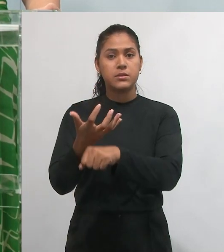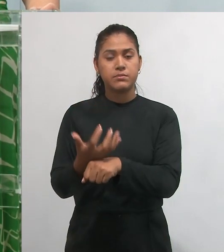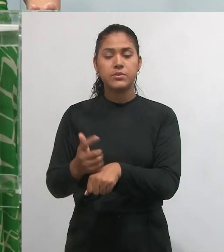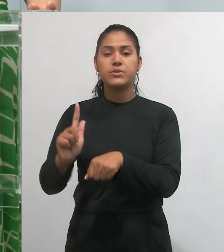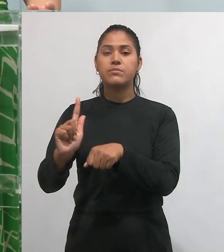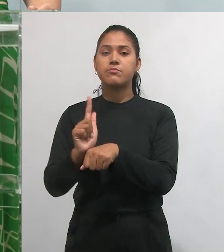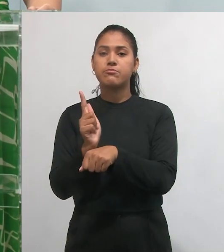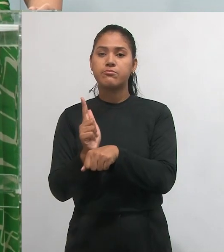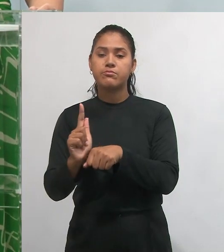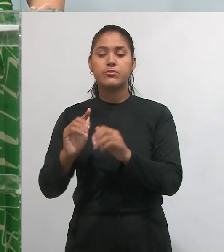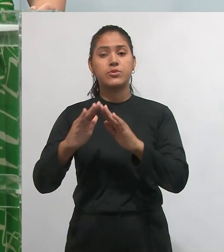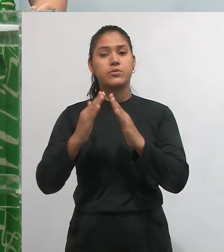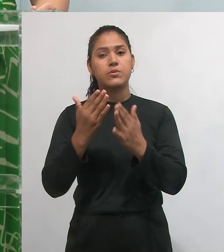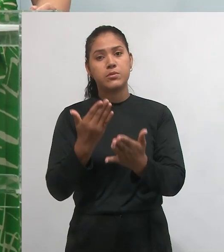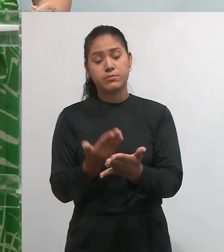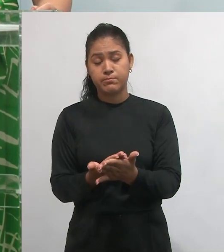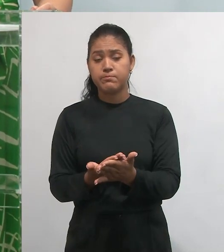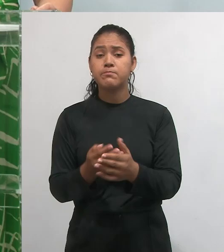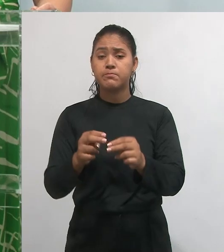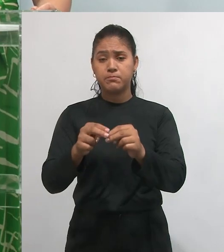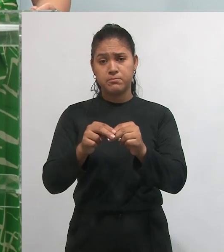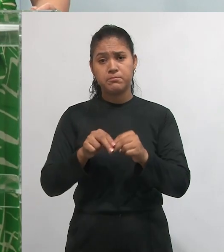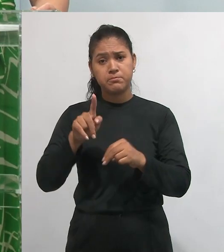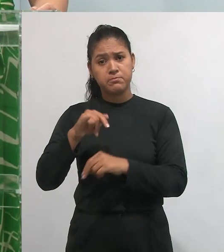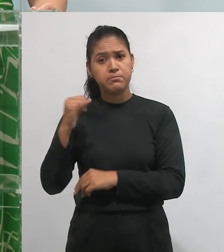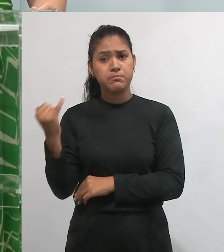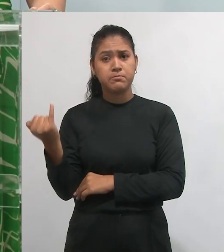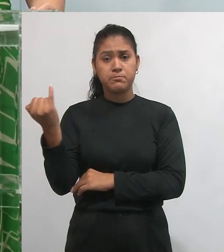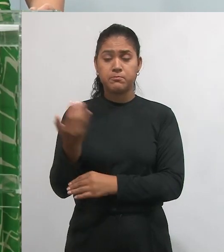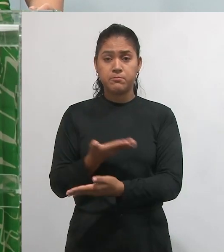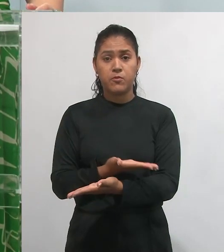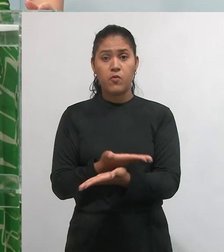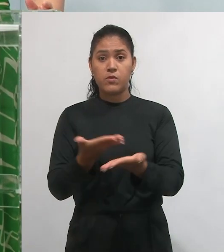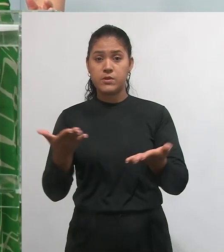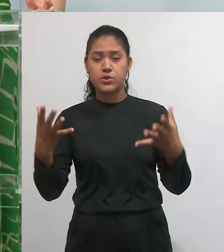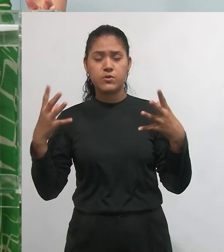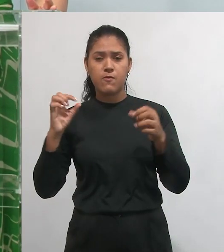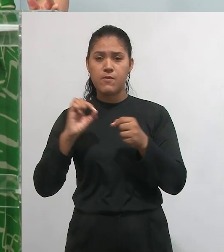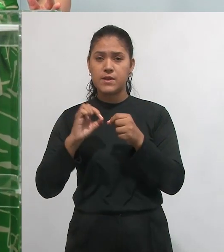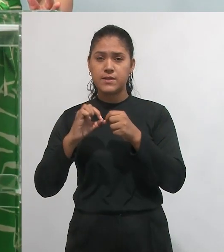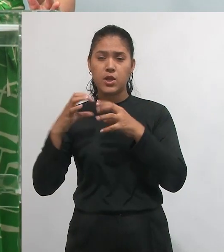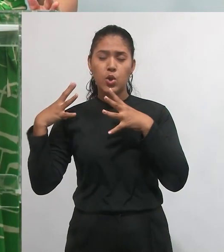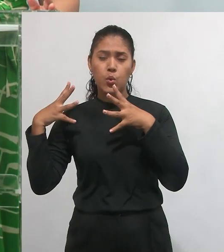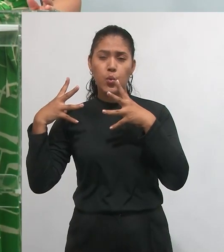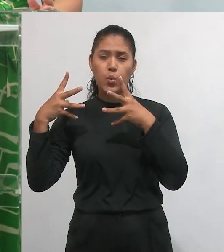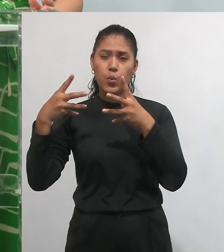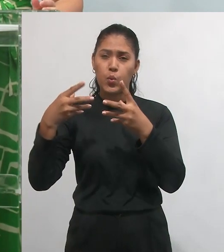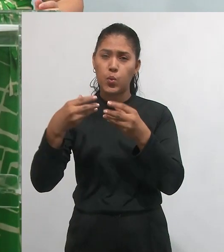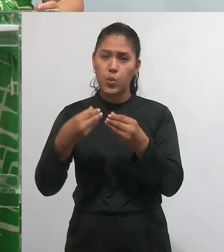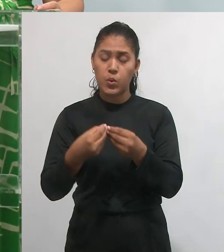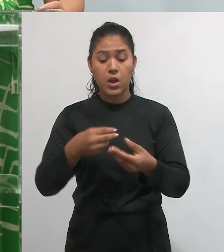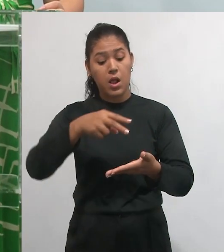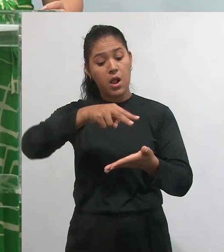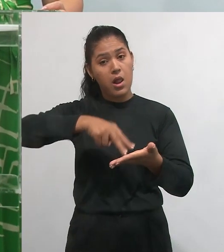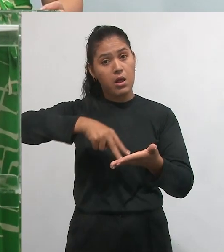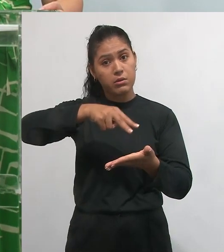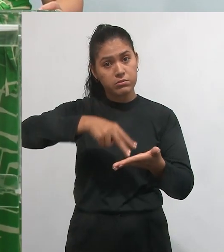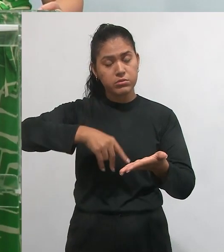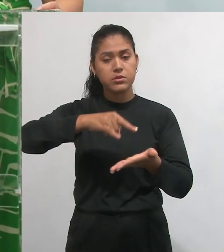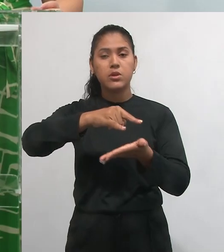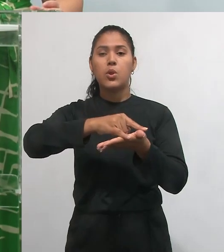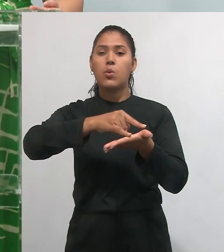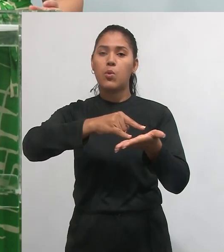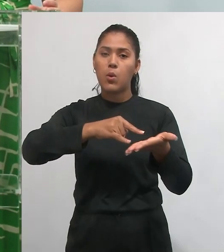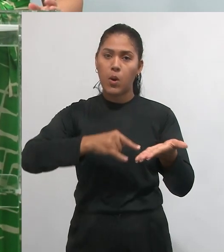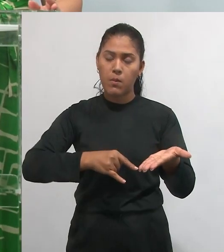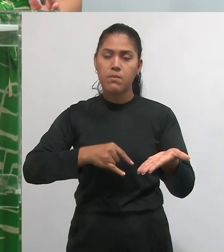no estágio de gestão escolar. Então é importante que vocês façam todo o apanhado da leitura